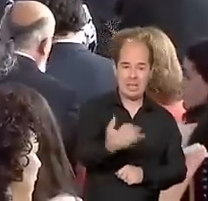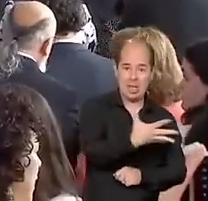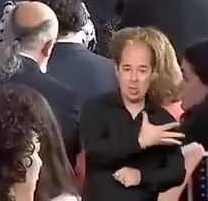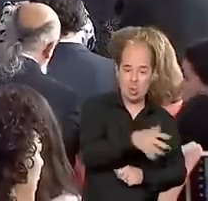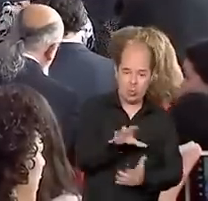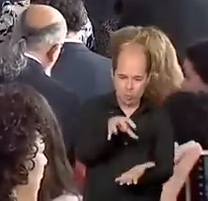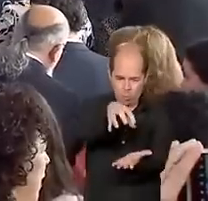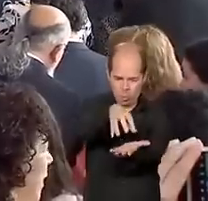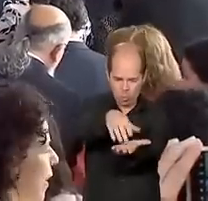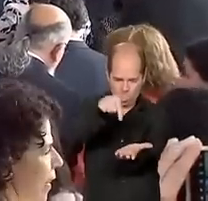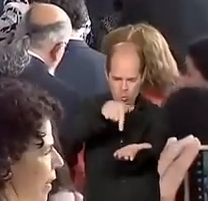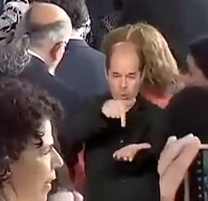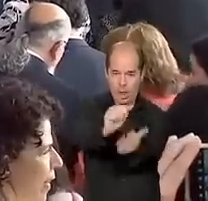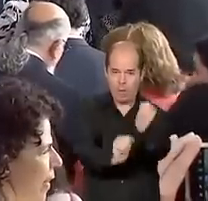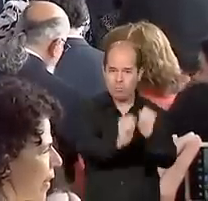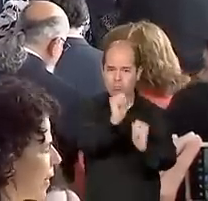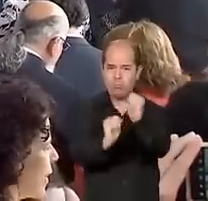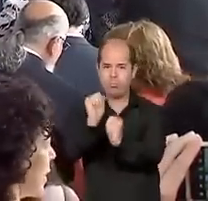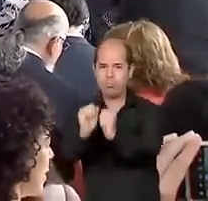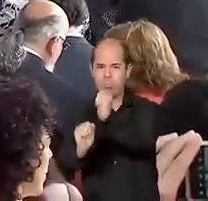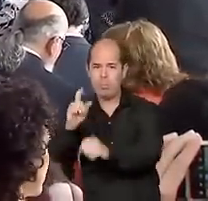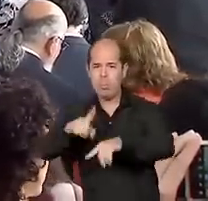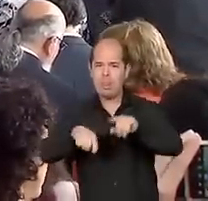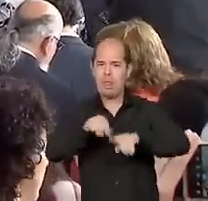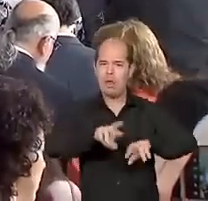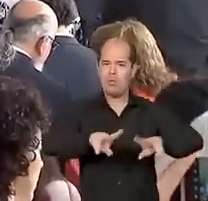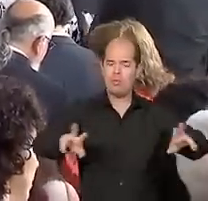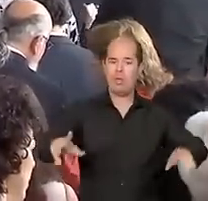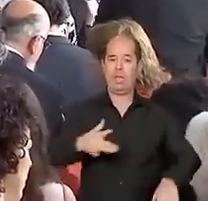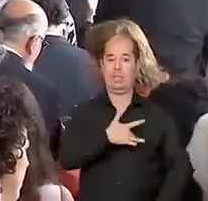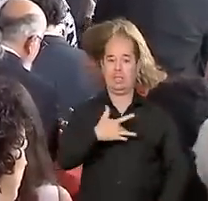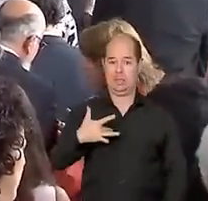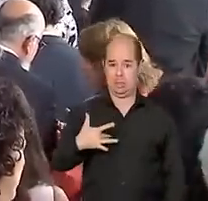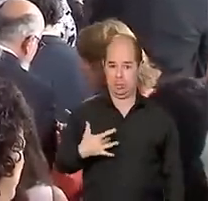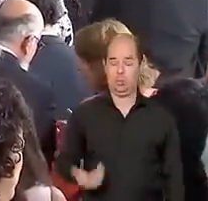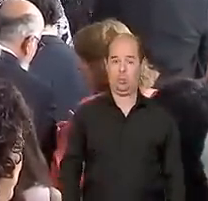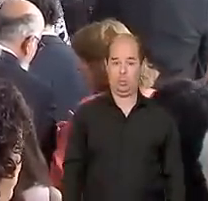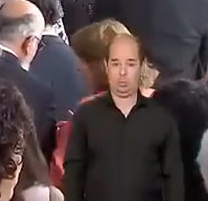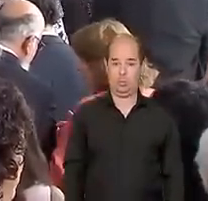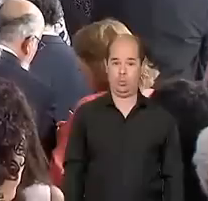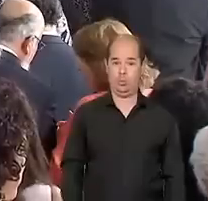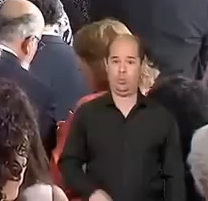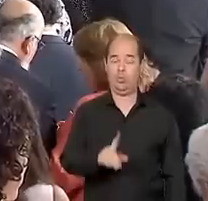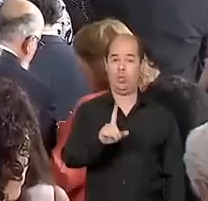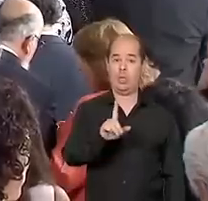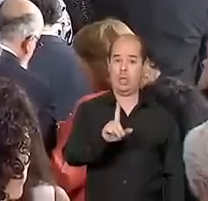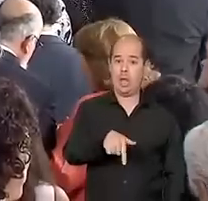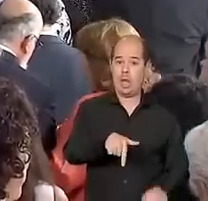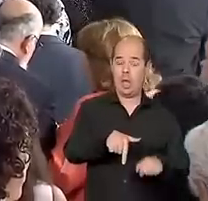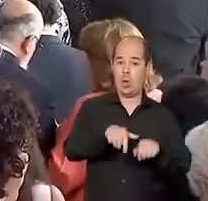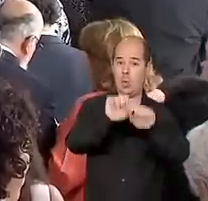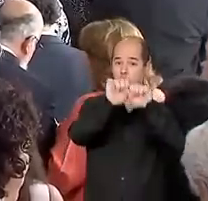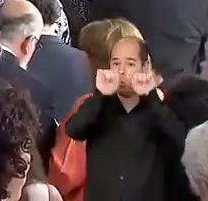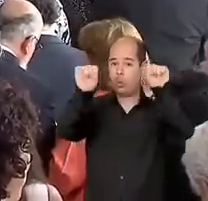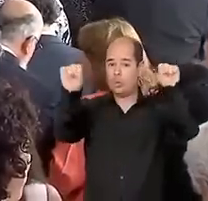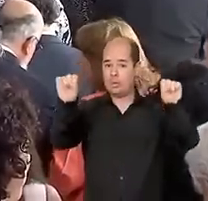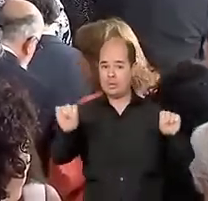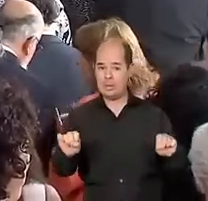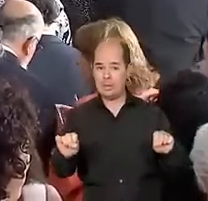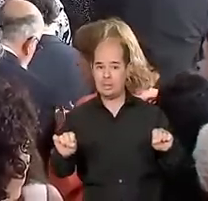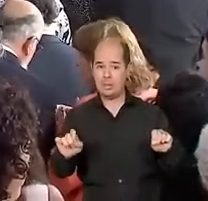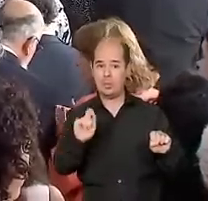Complexo Econômico Industrial da Saúde. Ele é configurado como um sistema constituído pelos